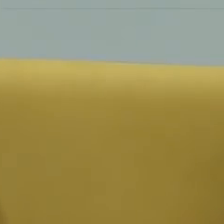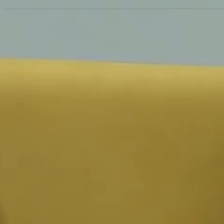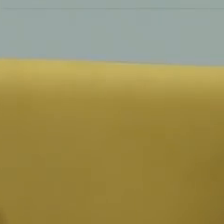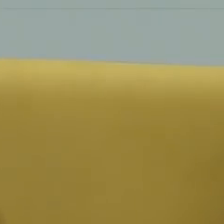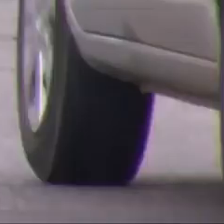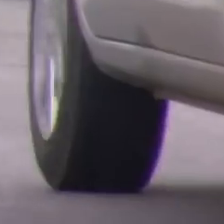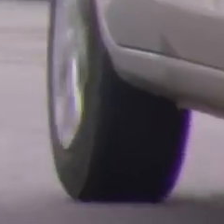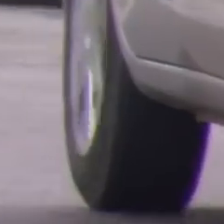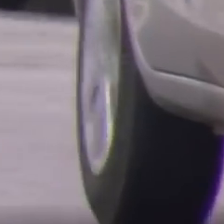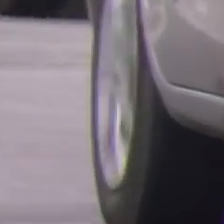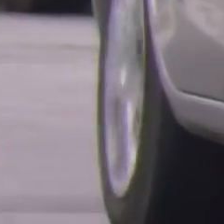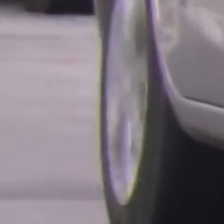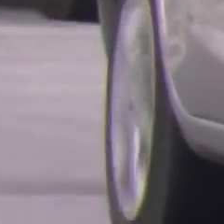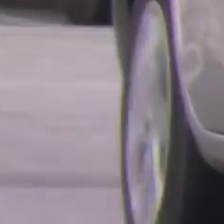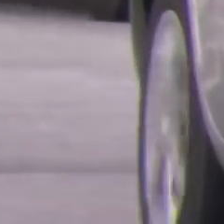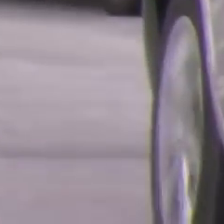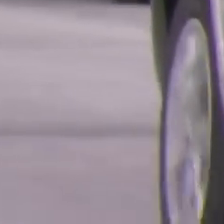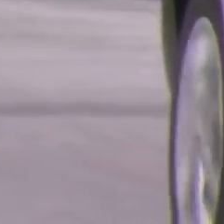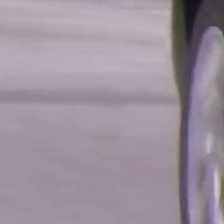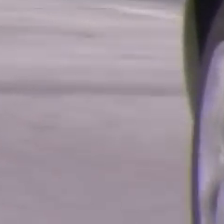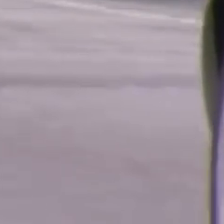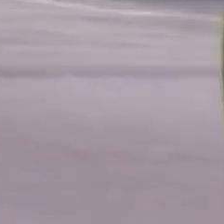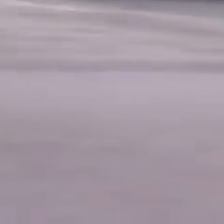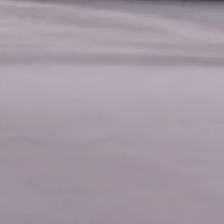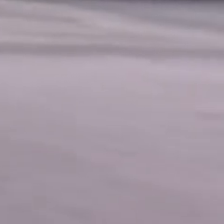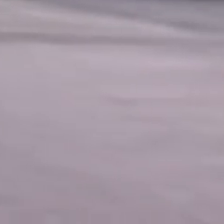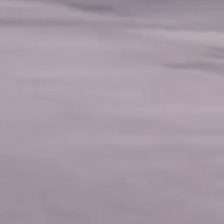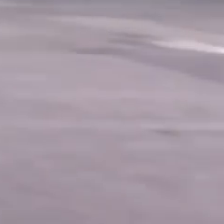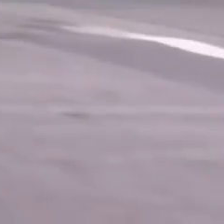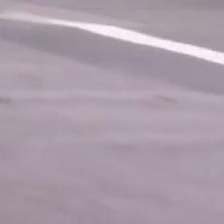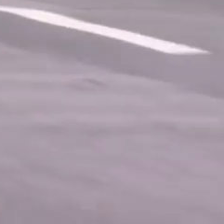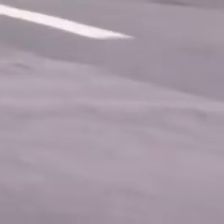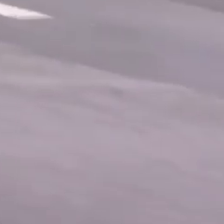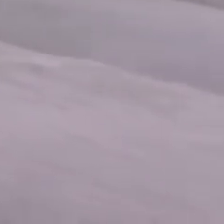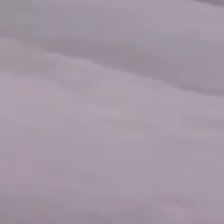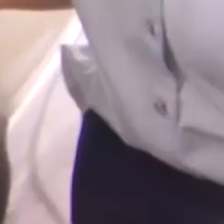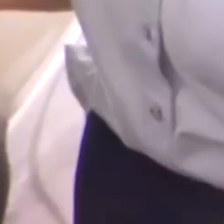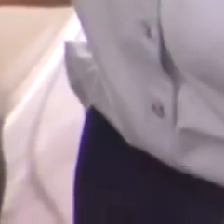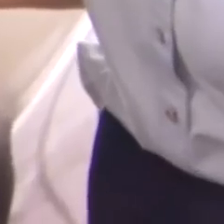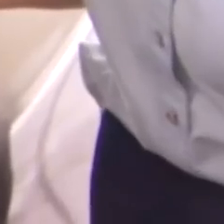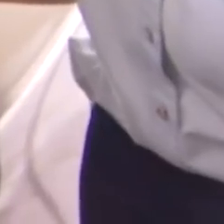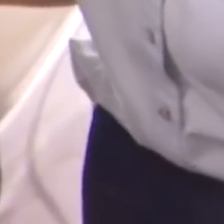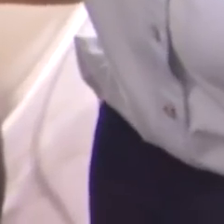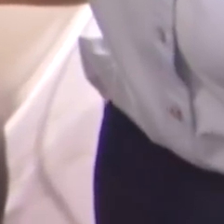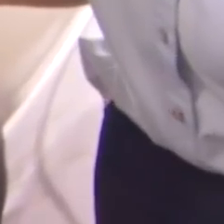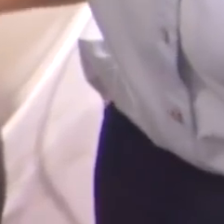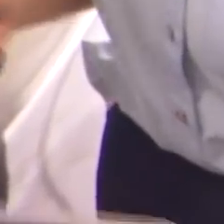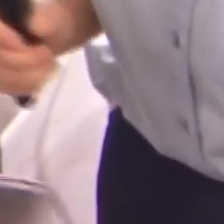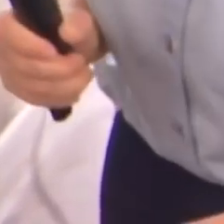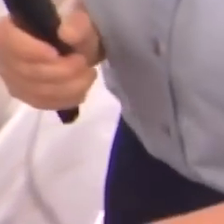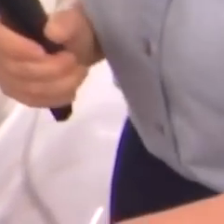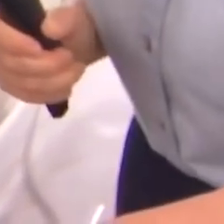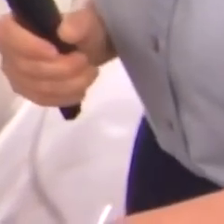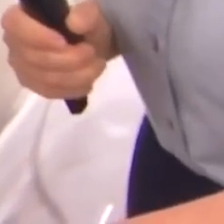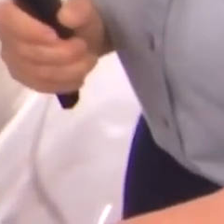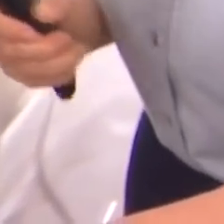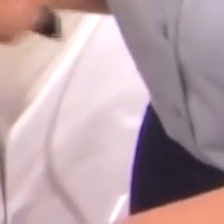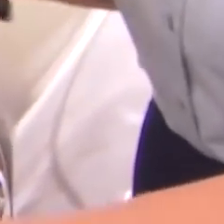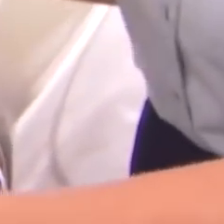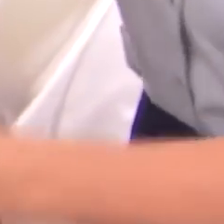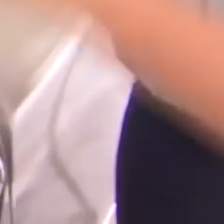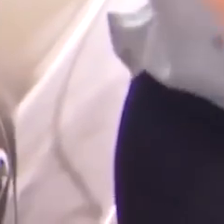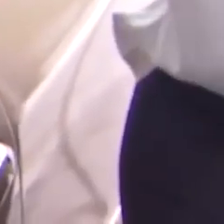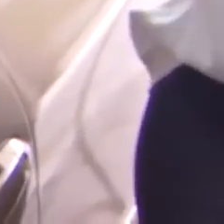conta pra gente. Como toda novidade, ela provoca curiosidade. Primeira vez que eu vejo ao vivo. Então pode pegar,